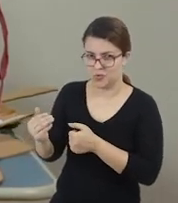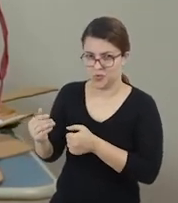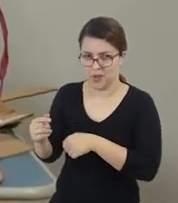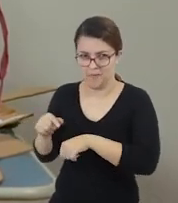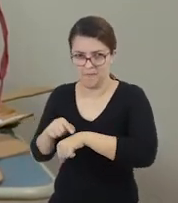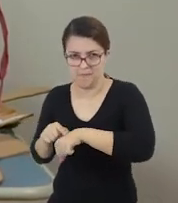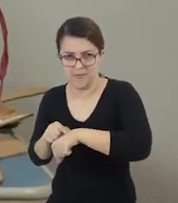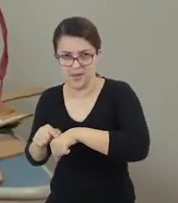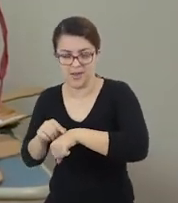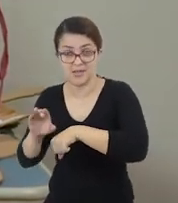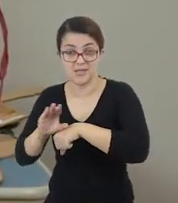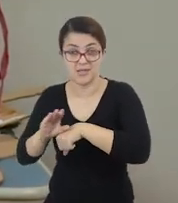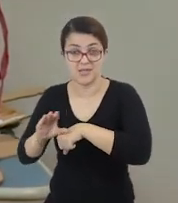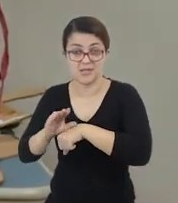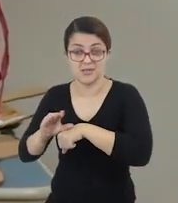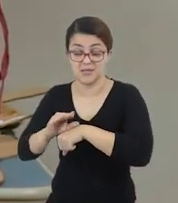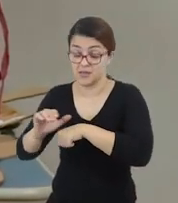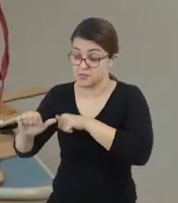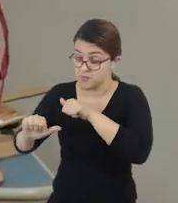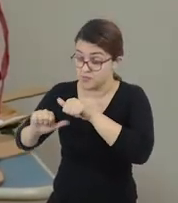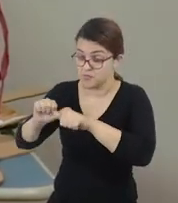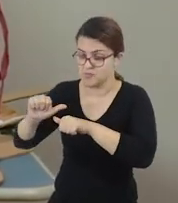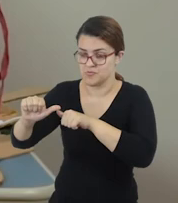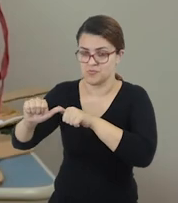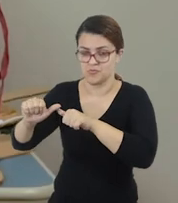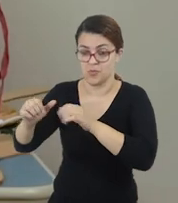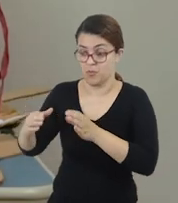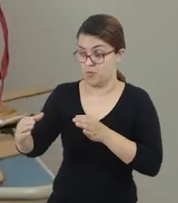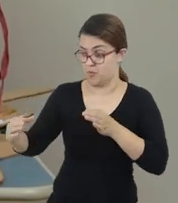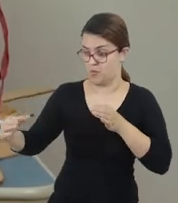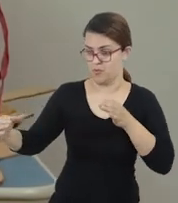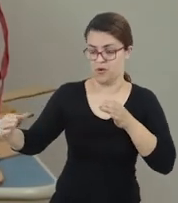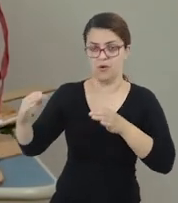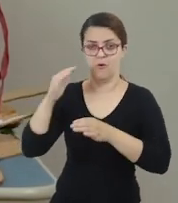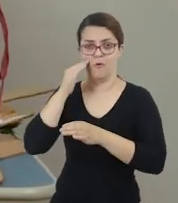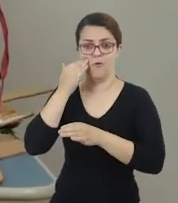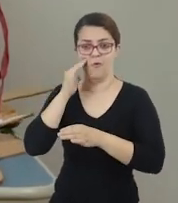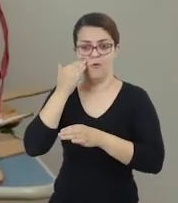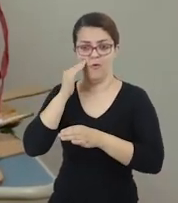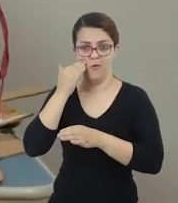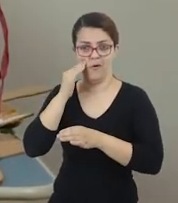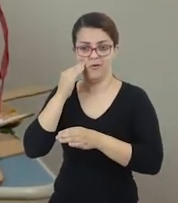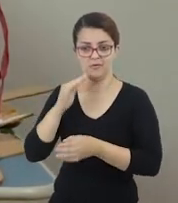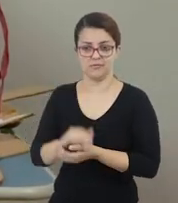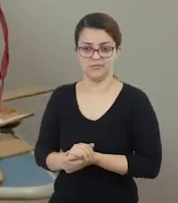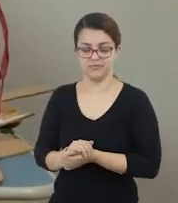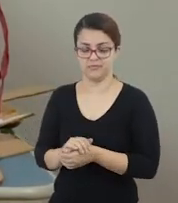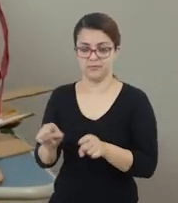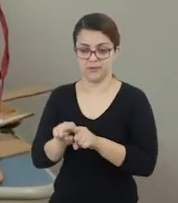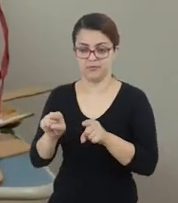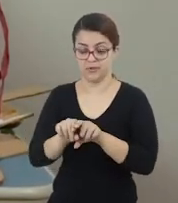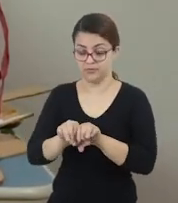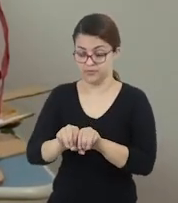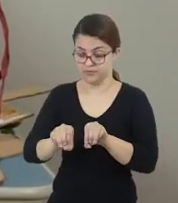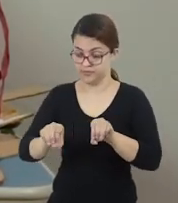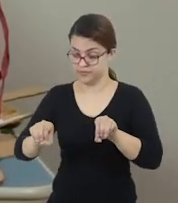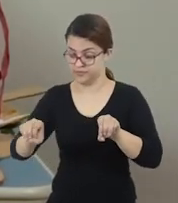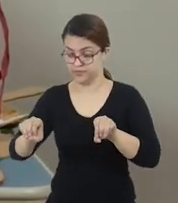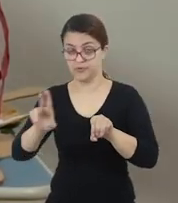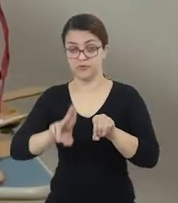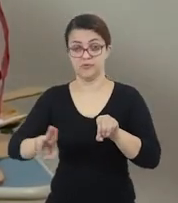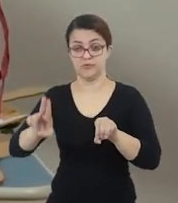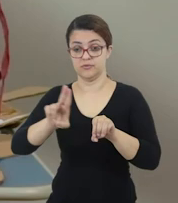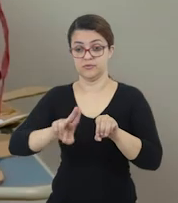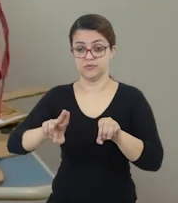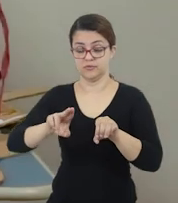rosa, tá? E aí nós vamos fazer usando também o papel higiênico. Aqui eu já cortei um rolinho de